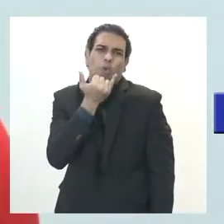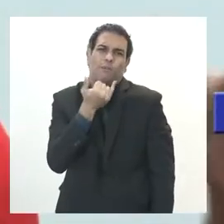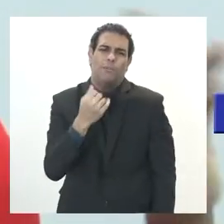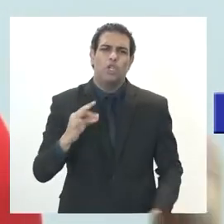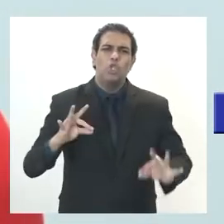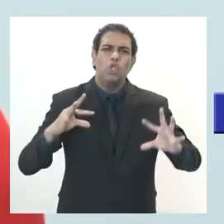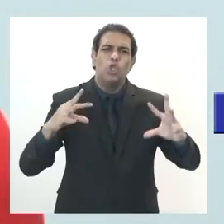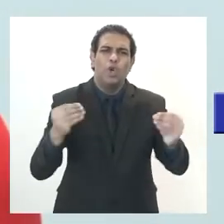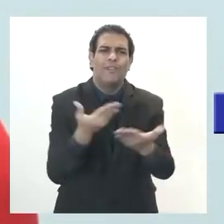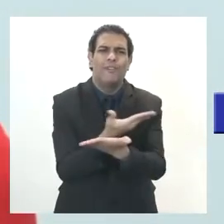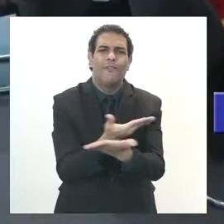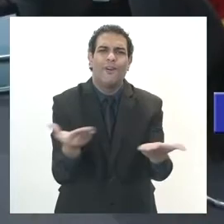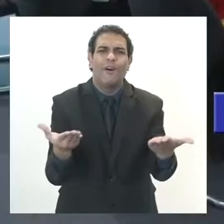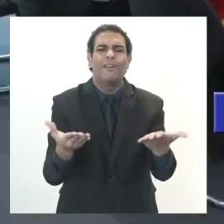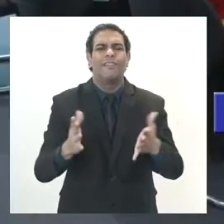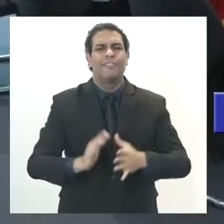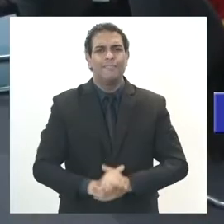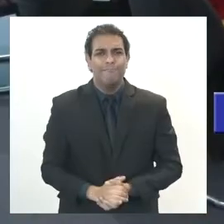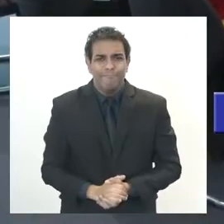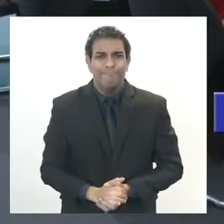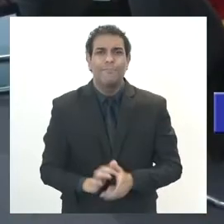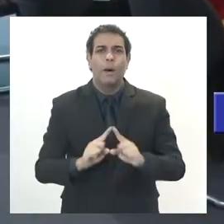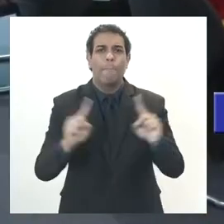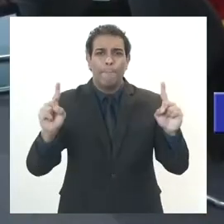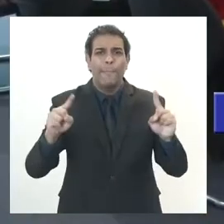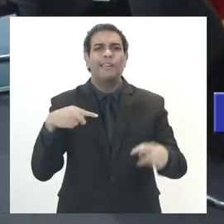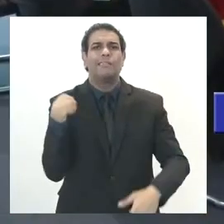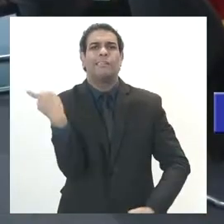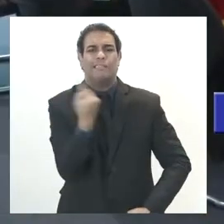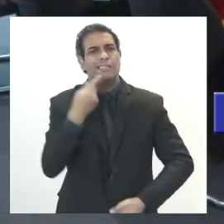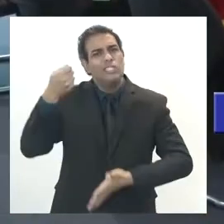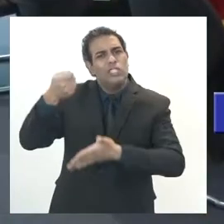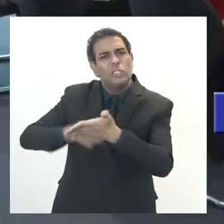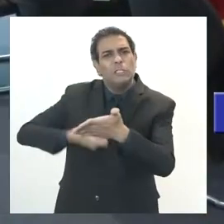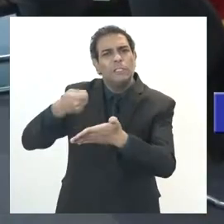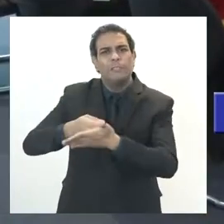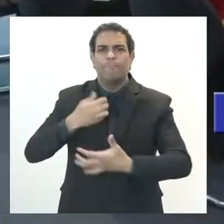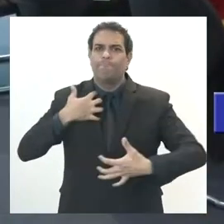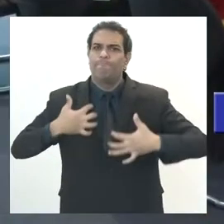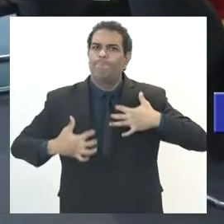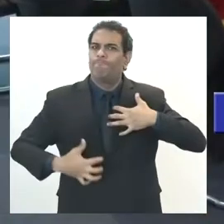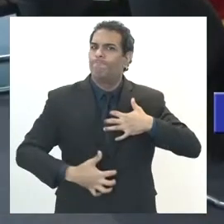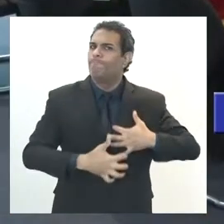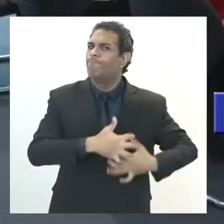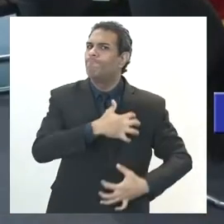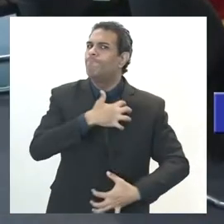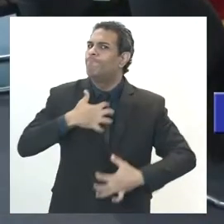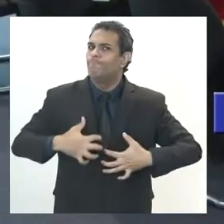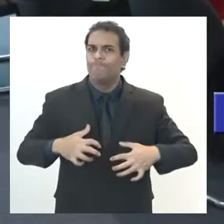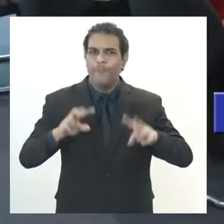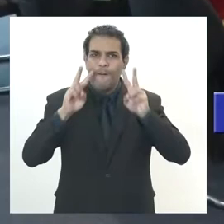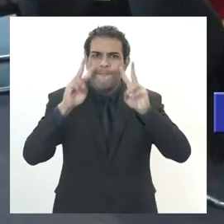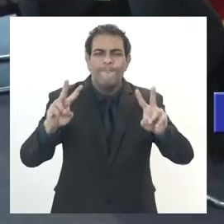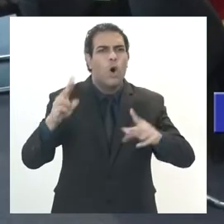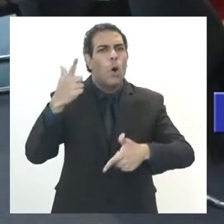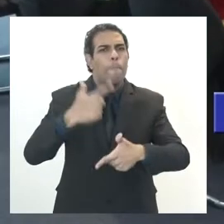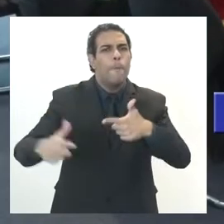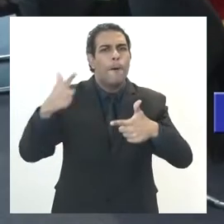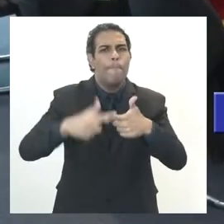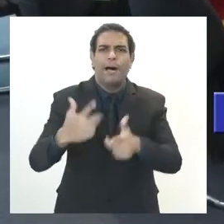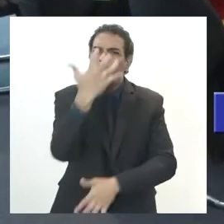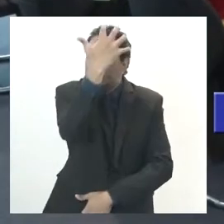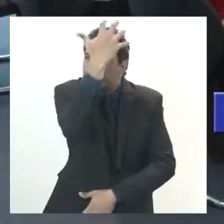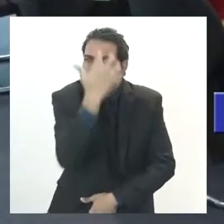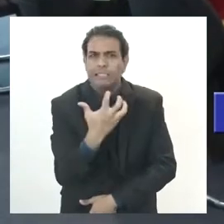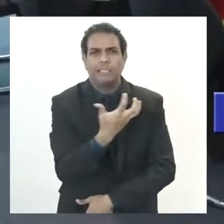né do jeito que eu tô falando que eu tenho mais alta mas tem que ficar nós ficamos indignado indignado de ver o